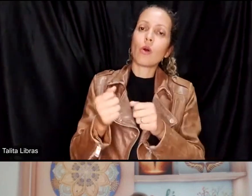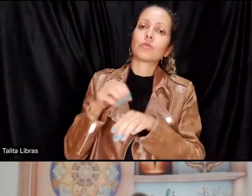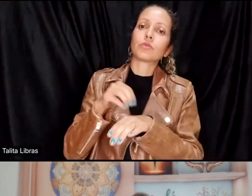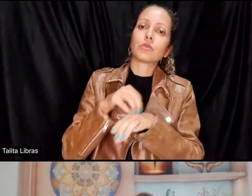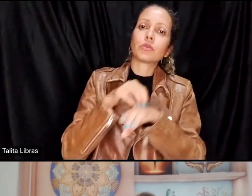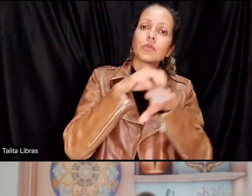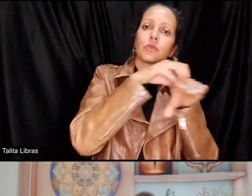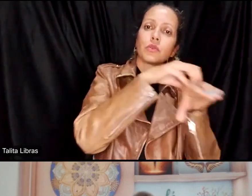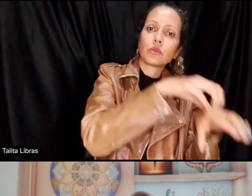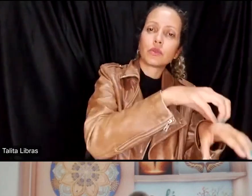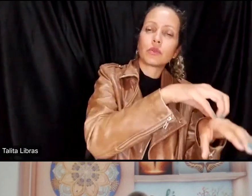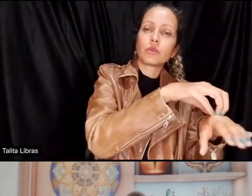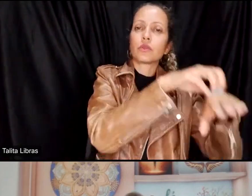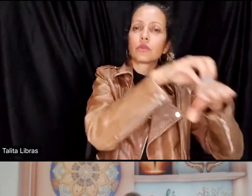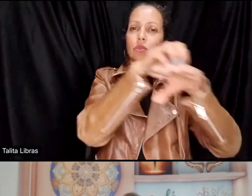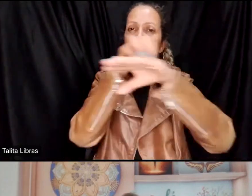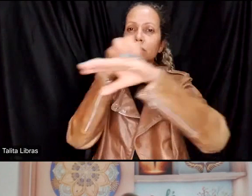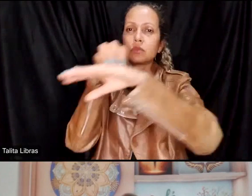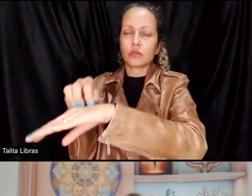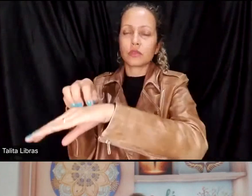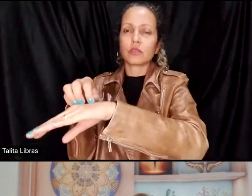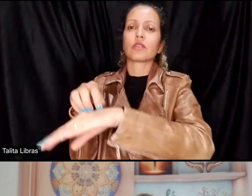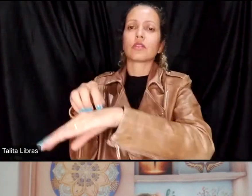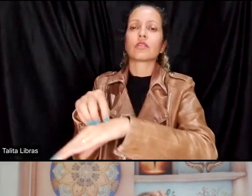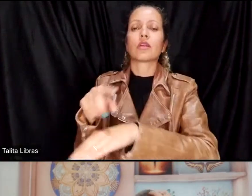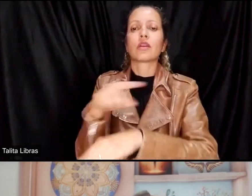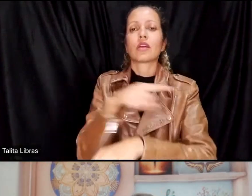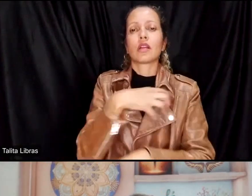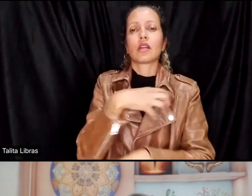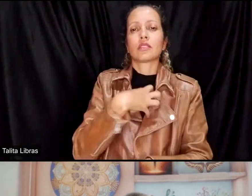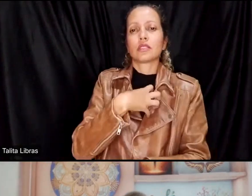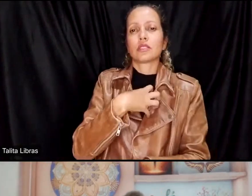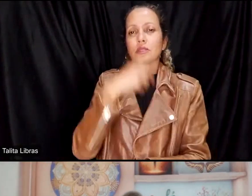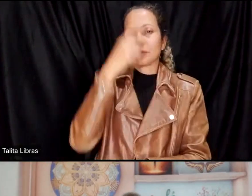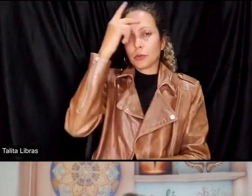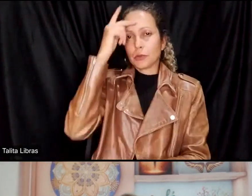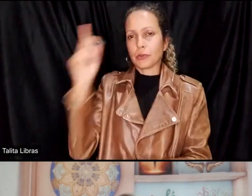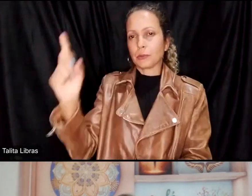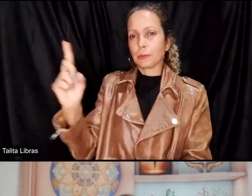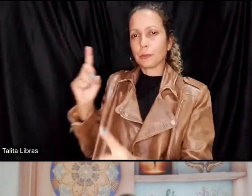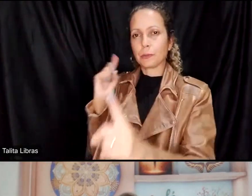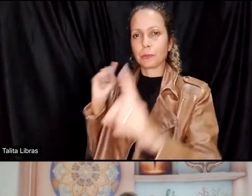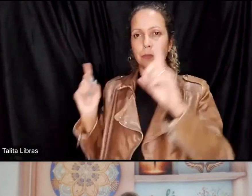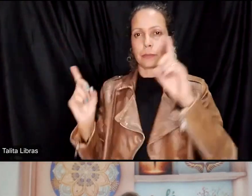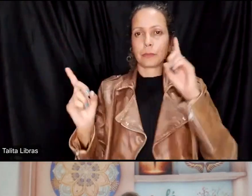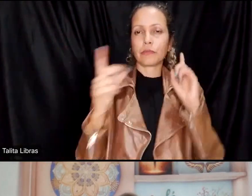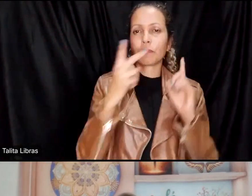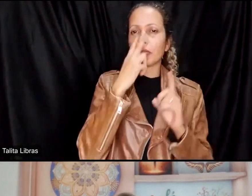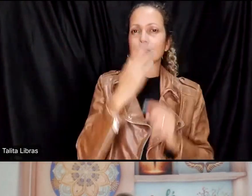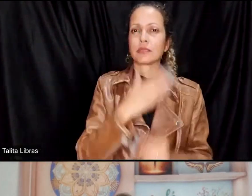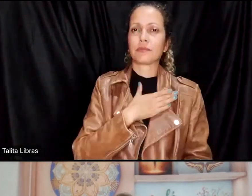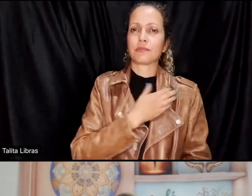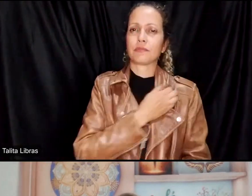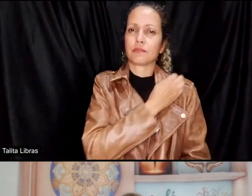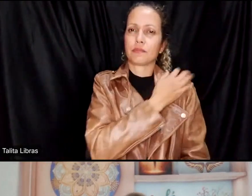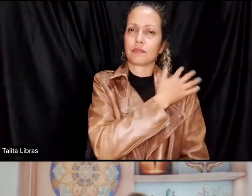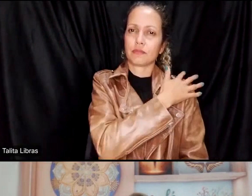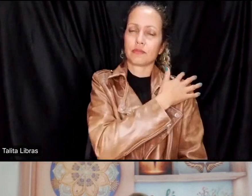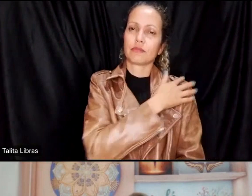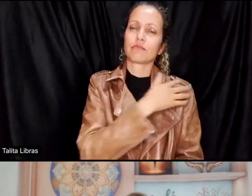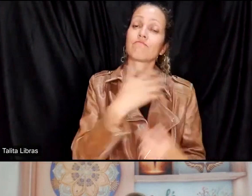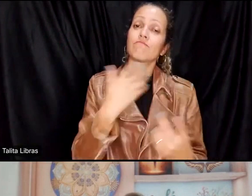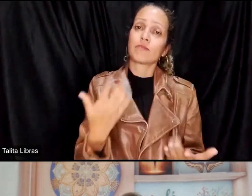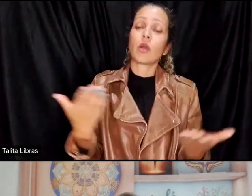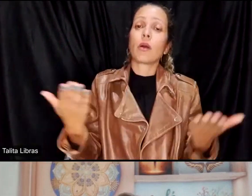E a professora Gladys resolveu voltar e foi fazer o pós-doc dela no Sul. E aí, hoje, ela